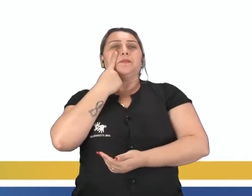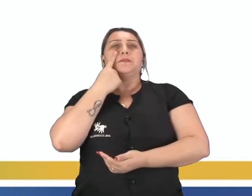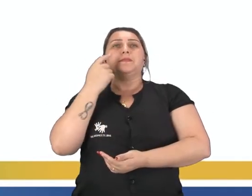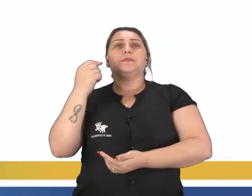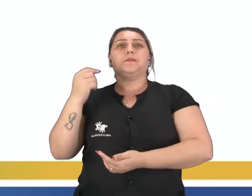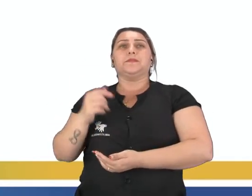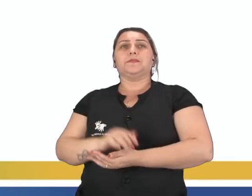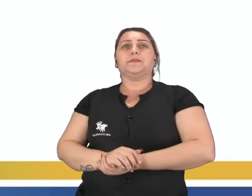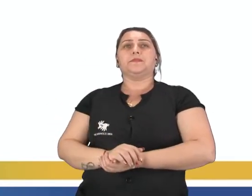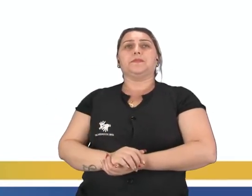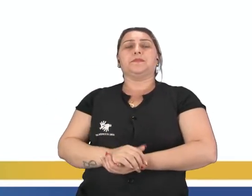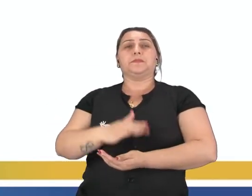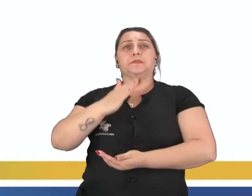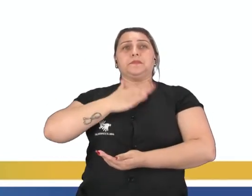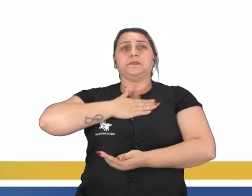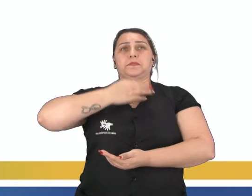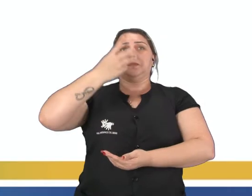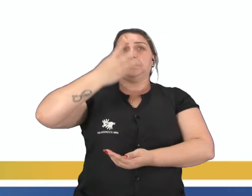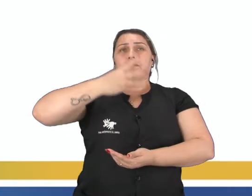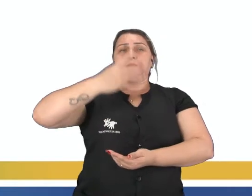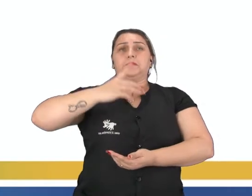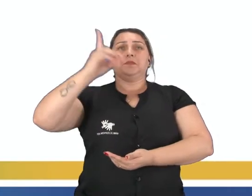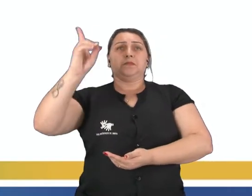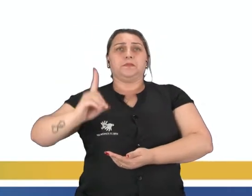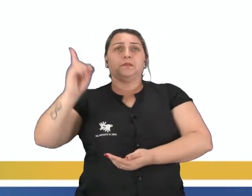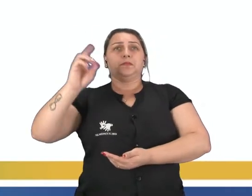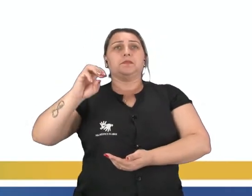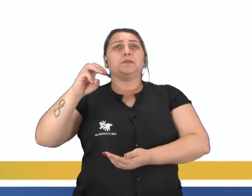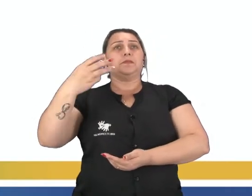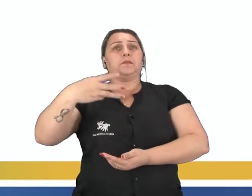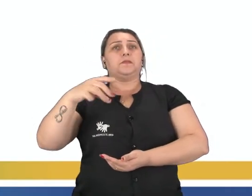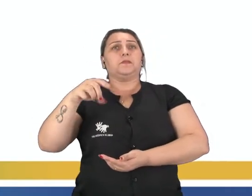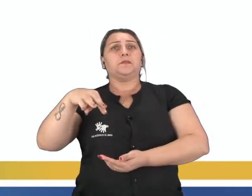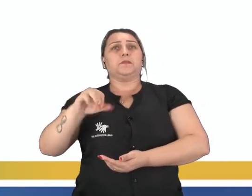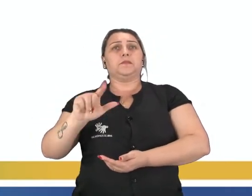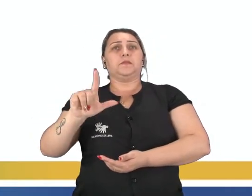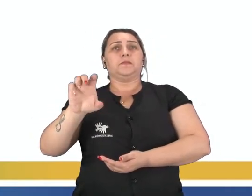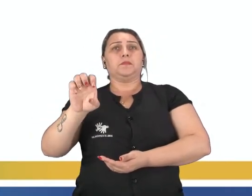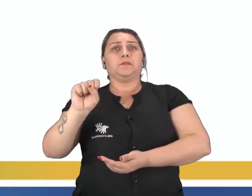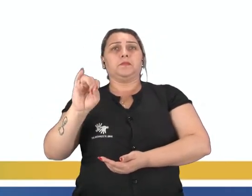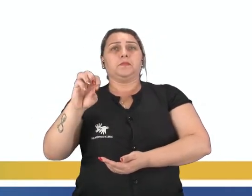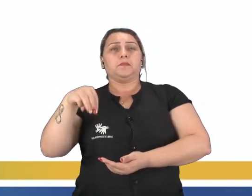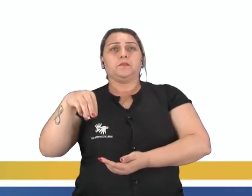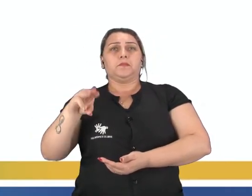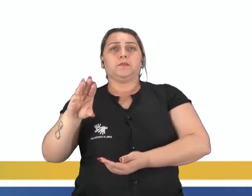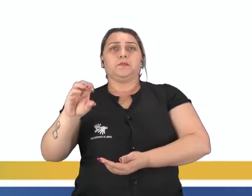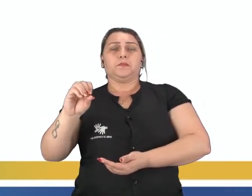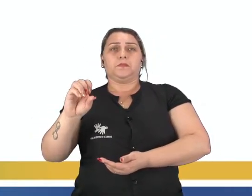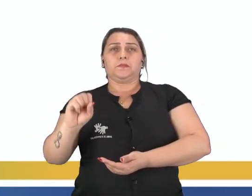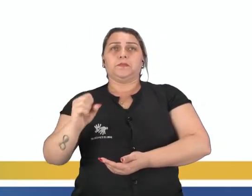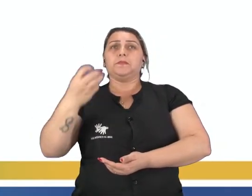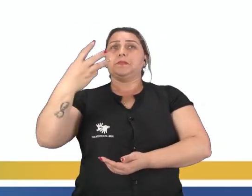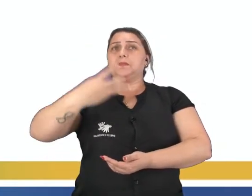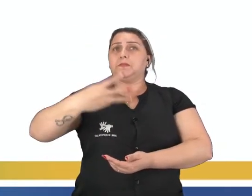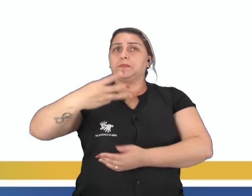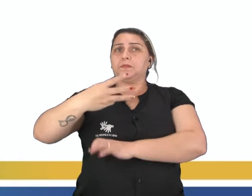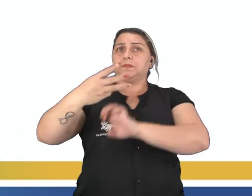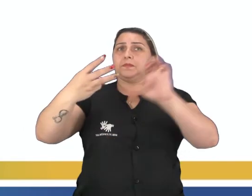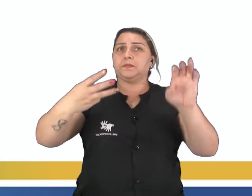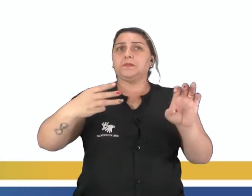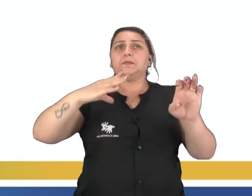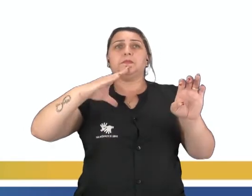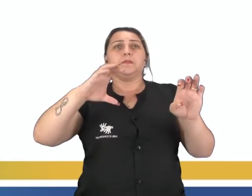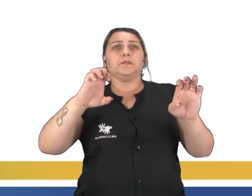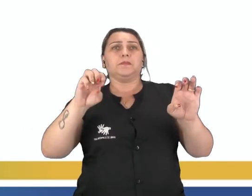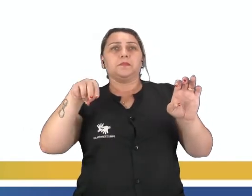Por exemplo, o meu primeiro 3 ali da direita, ele equivale a 3 milésimos. Aí quando eu começo a andar para a esquerda,